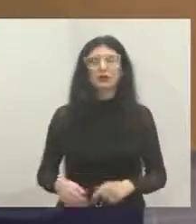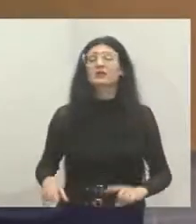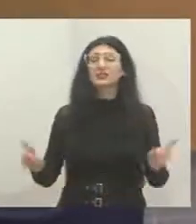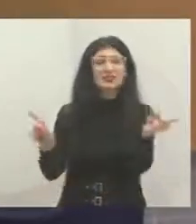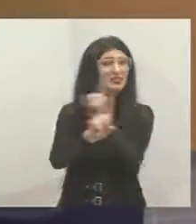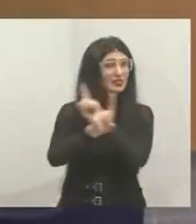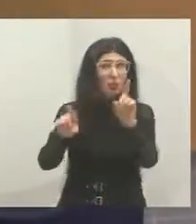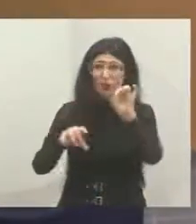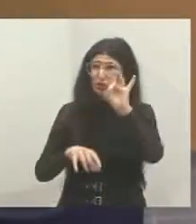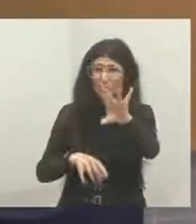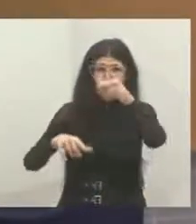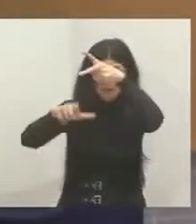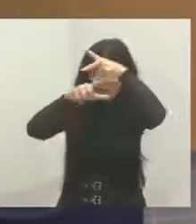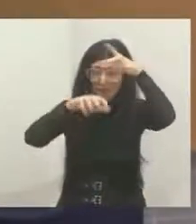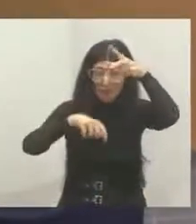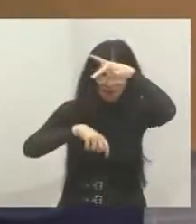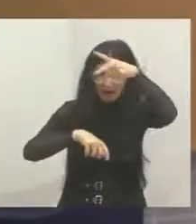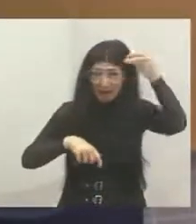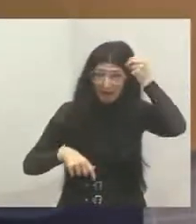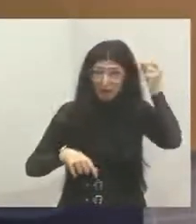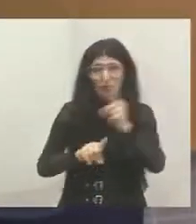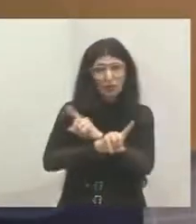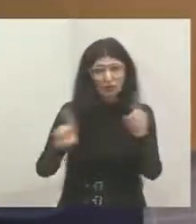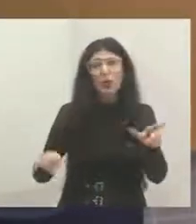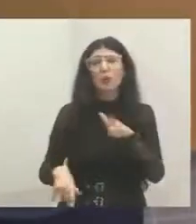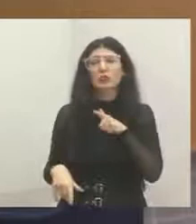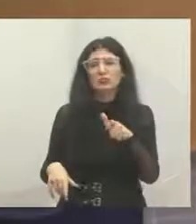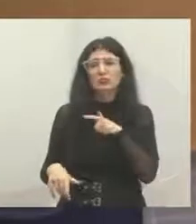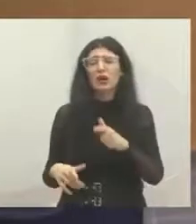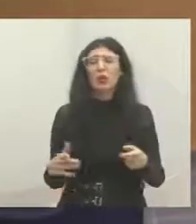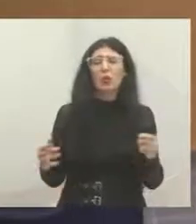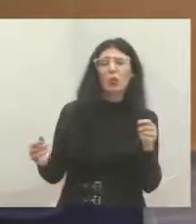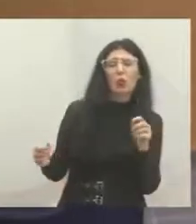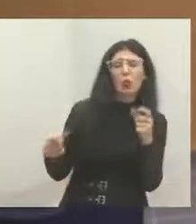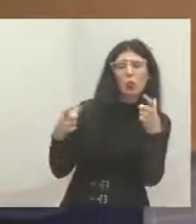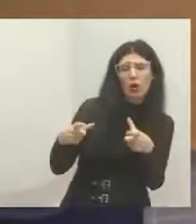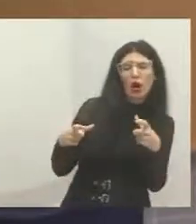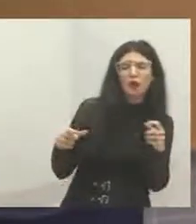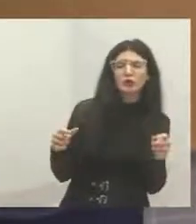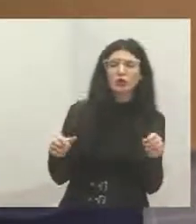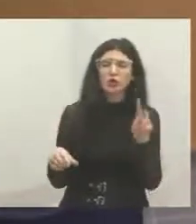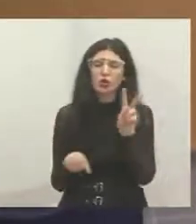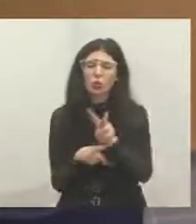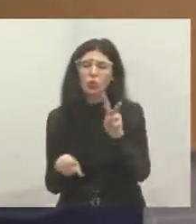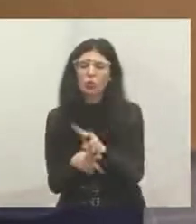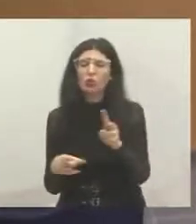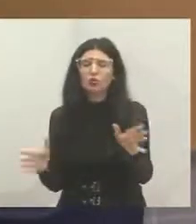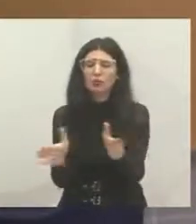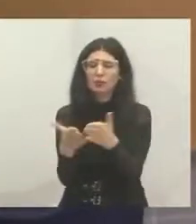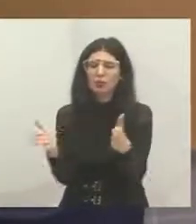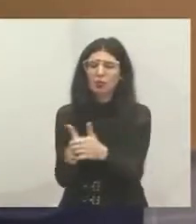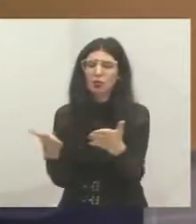Não. Tem que PMJ, tem Fundação Prolar, Fundação Cultural, SAAI, prefeitura. Então, todas as